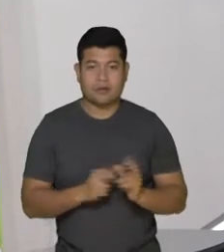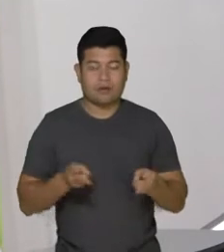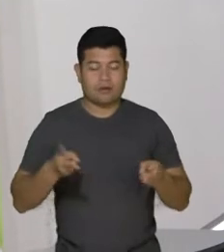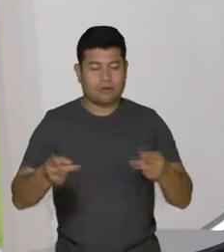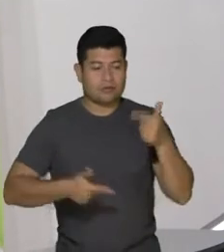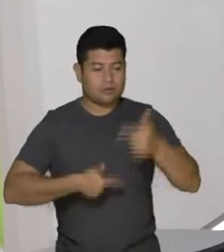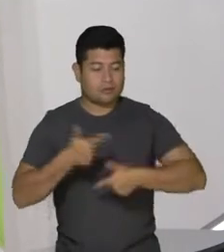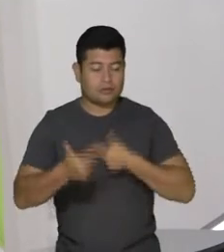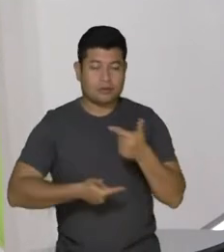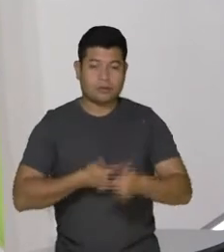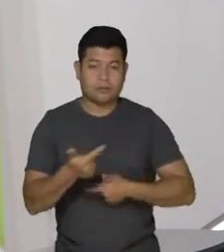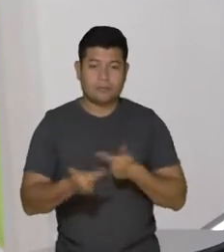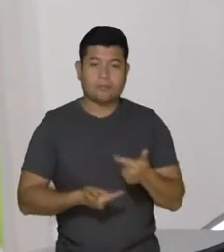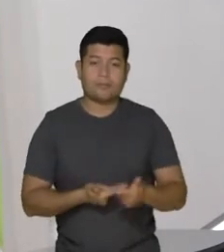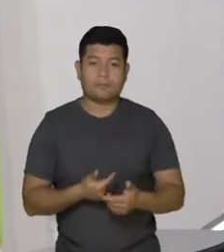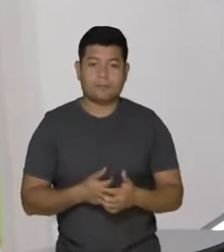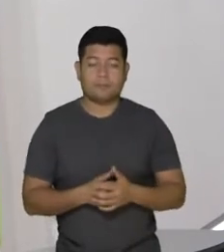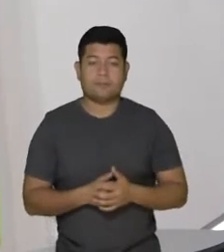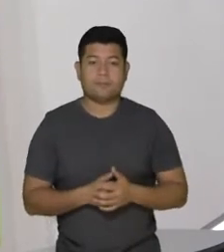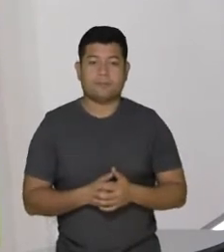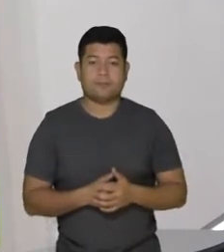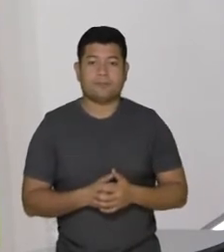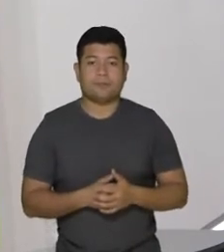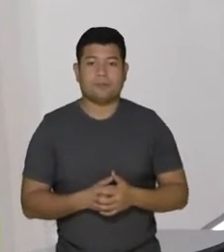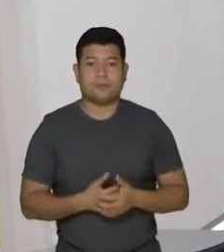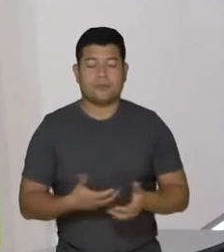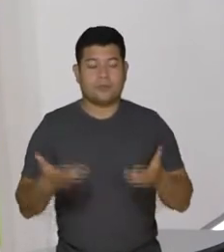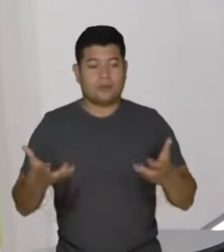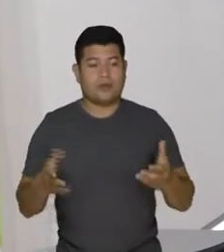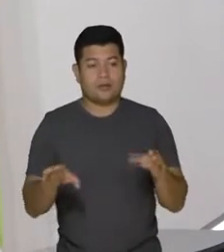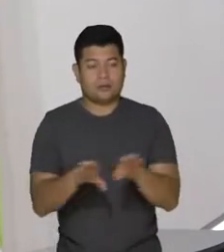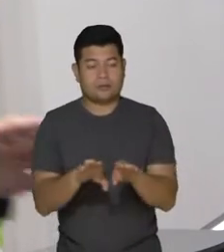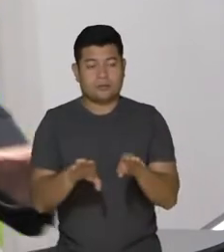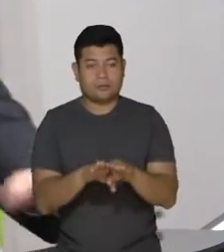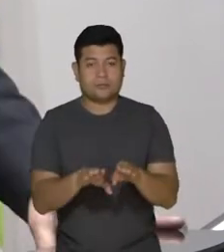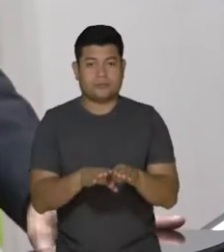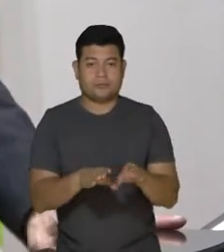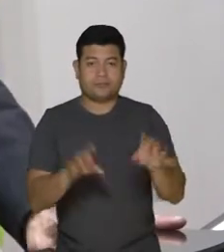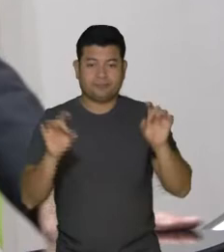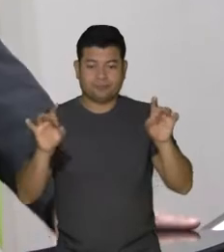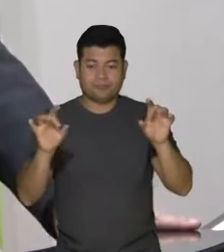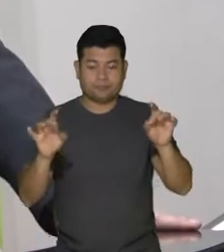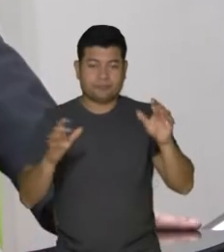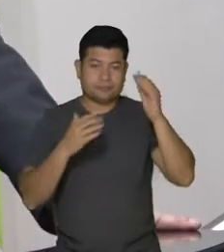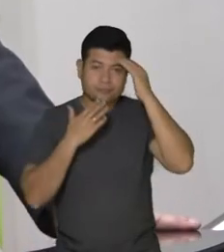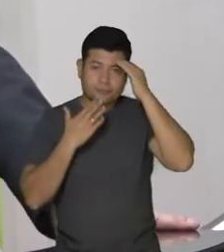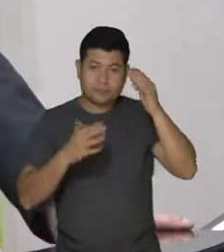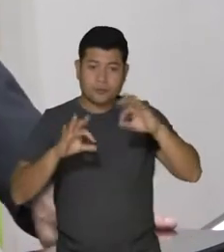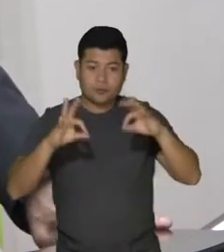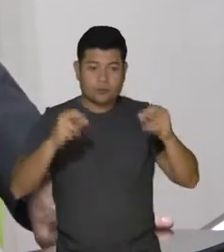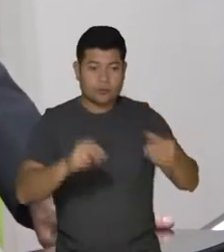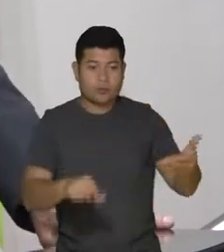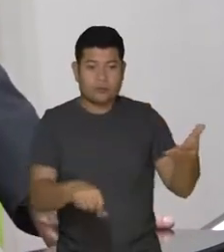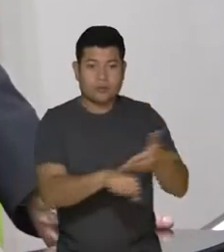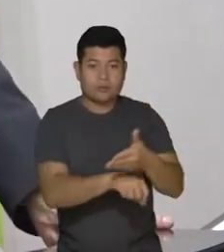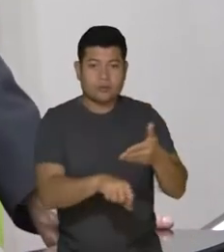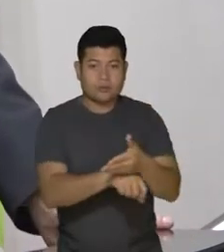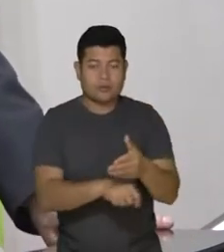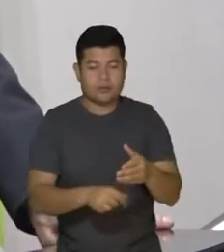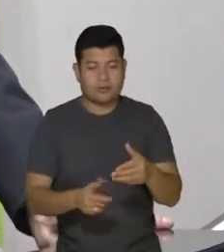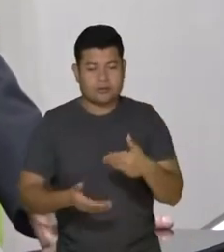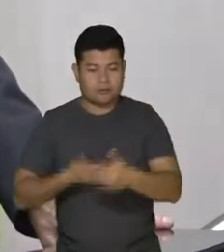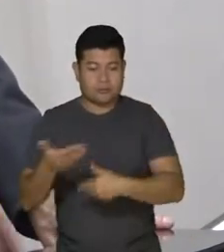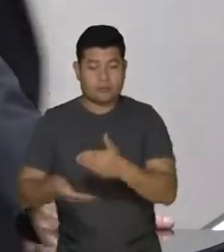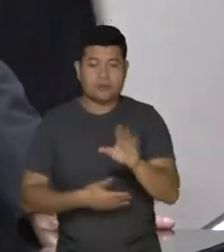que temos feito aqui quero também de forma muito especial agradecer a todos que participaram do processo eleitoral